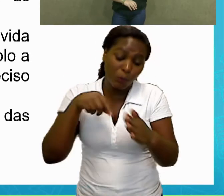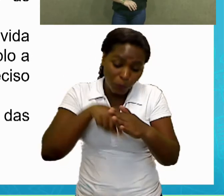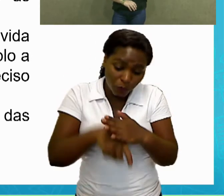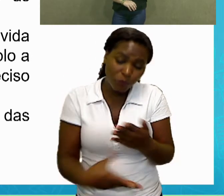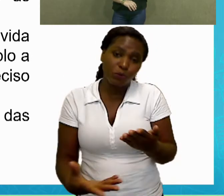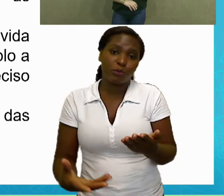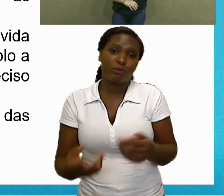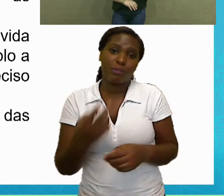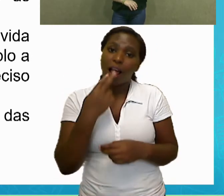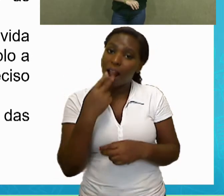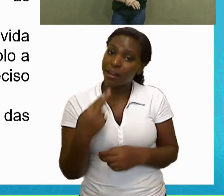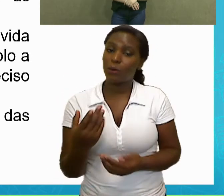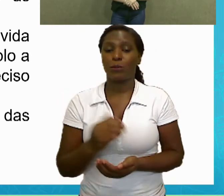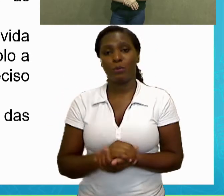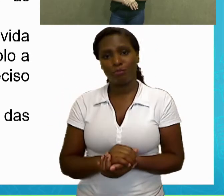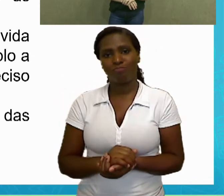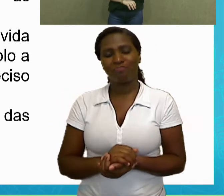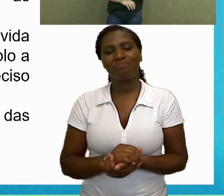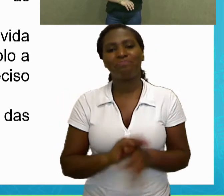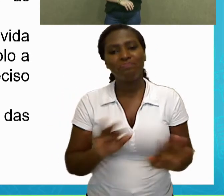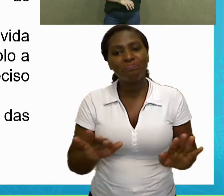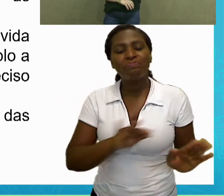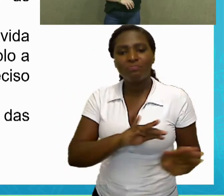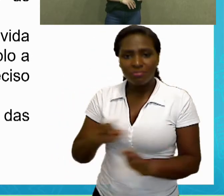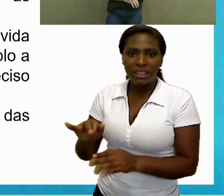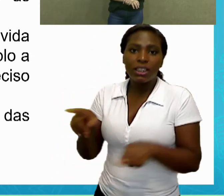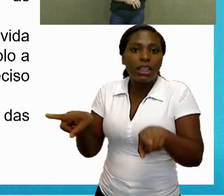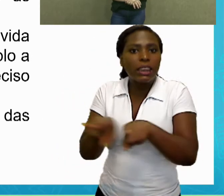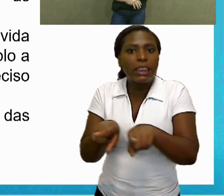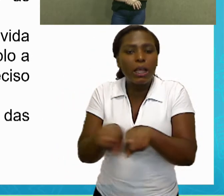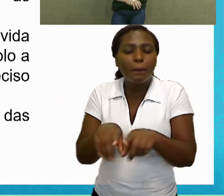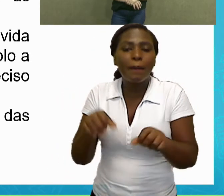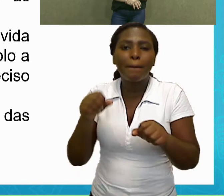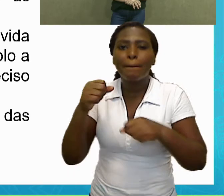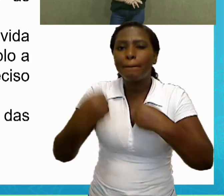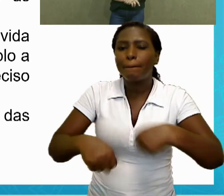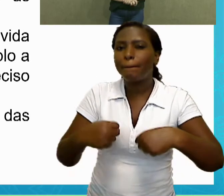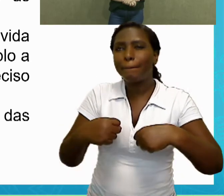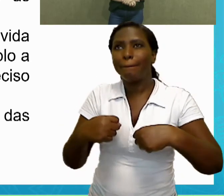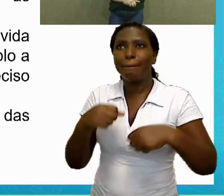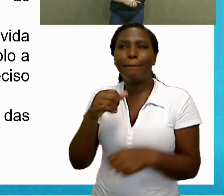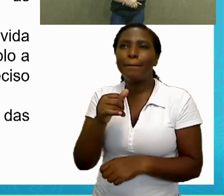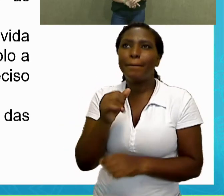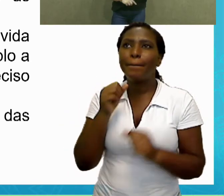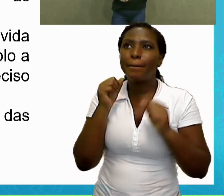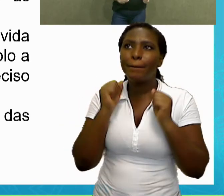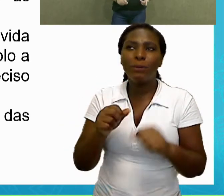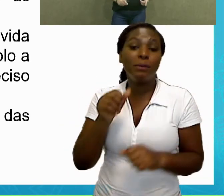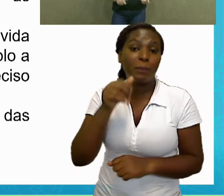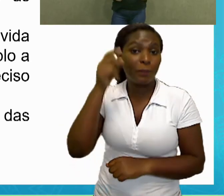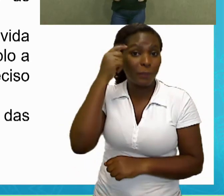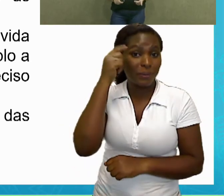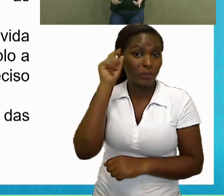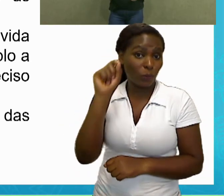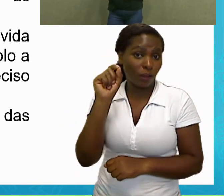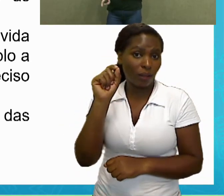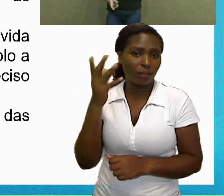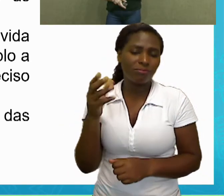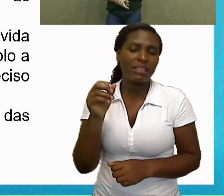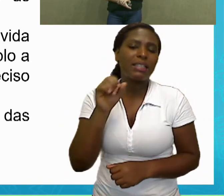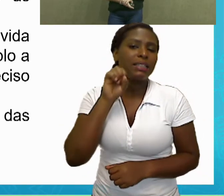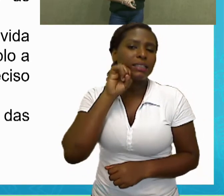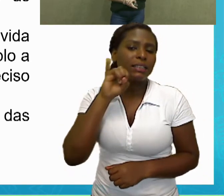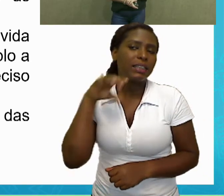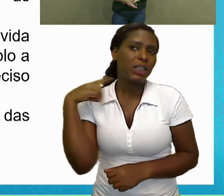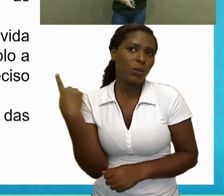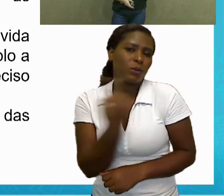como exemplo a própria situação de se conseguir um emprego. É preciso elaborar um currículo e passar por uma